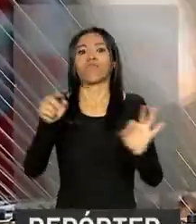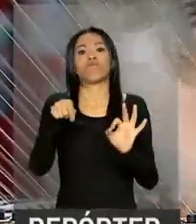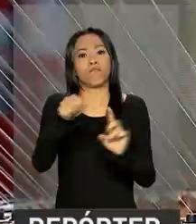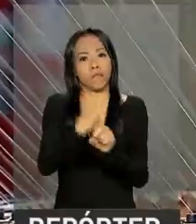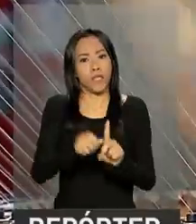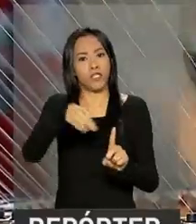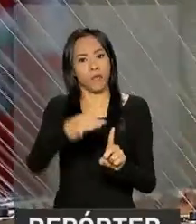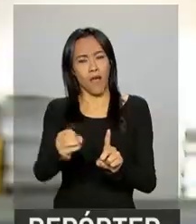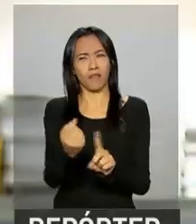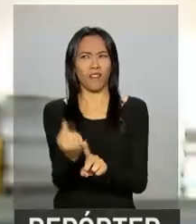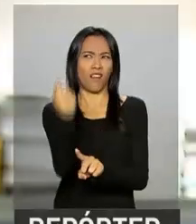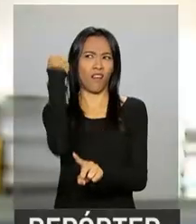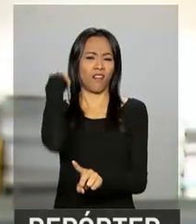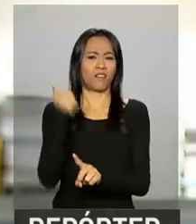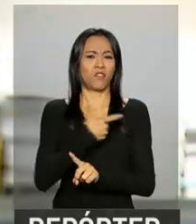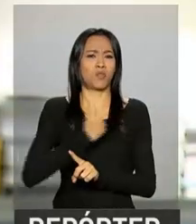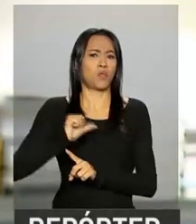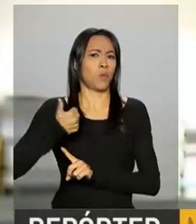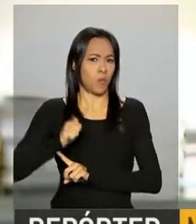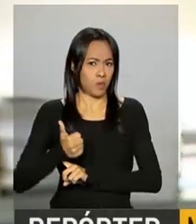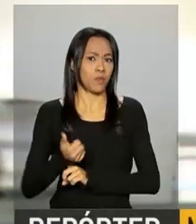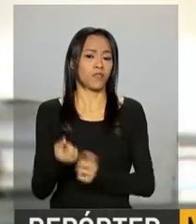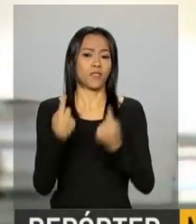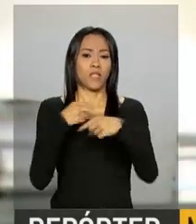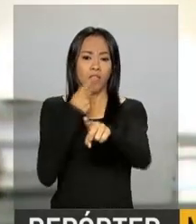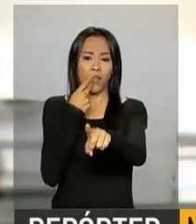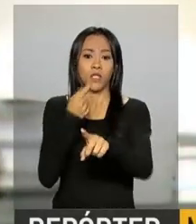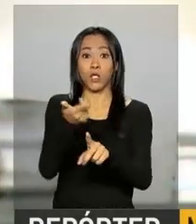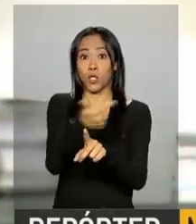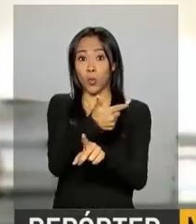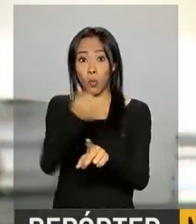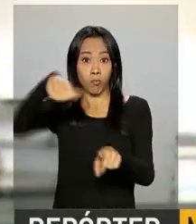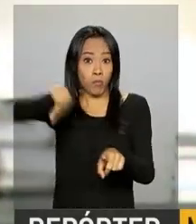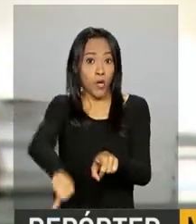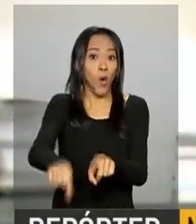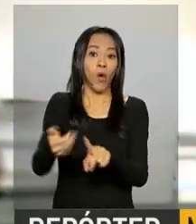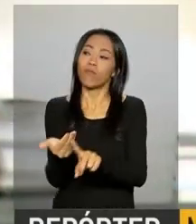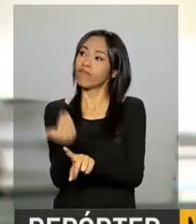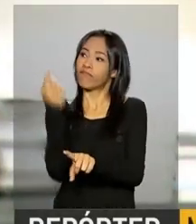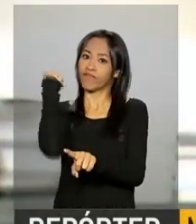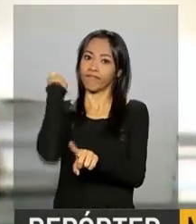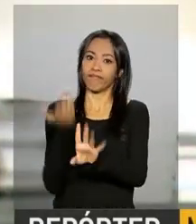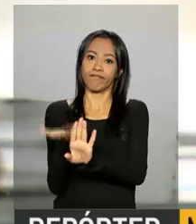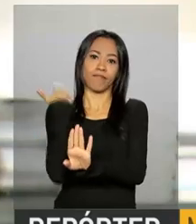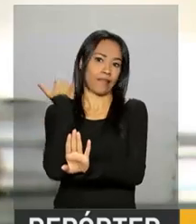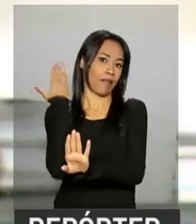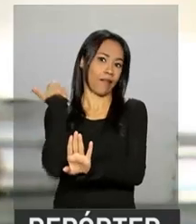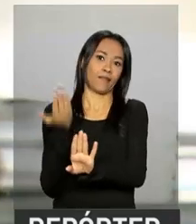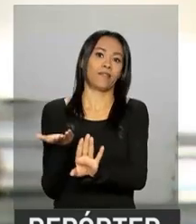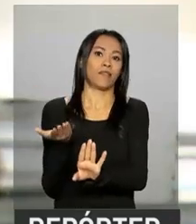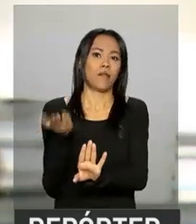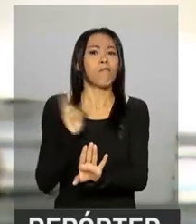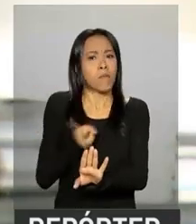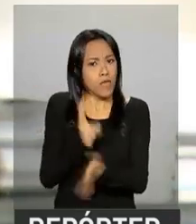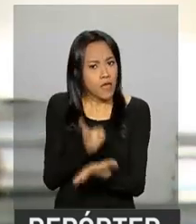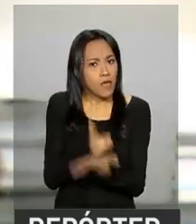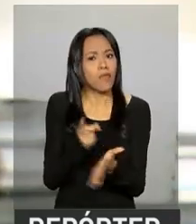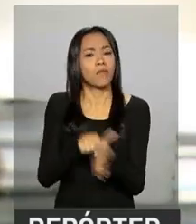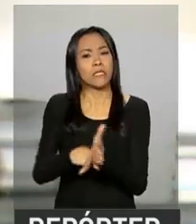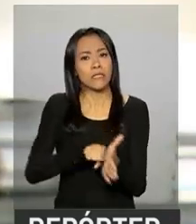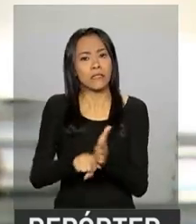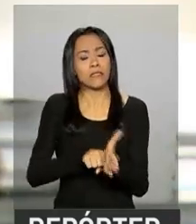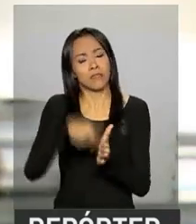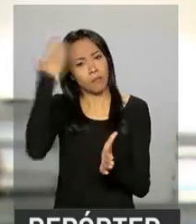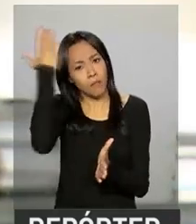desde 2011 a gente pode dizer que o pior ficou para trás a gente vinha essa mesma pesquisa trava quedas muito